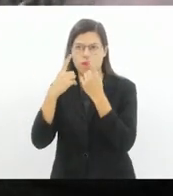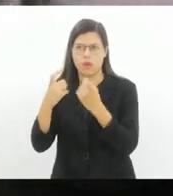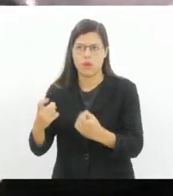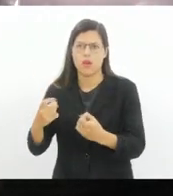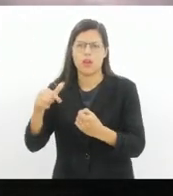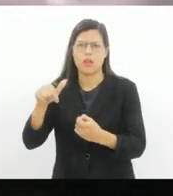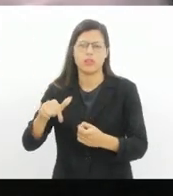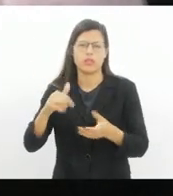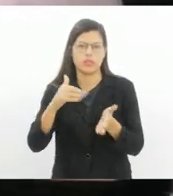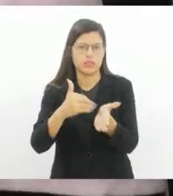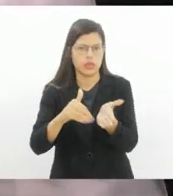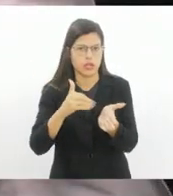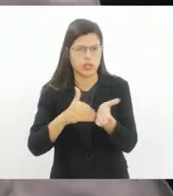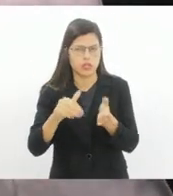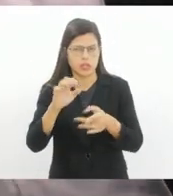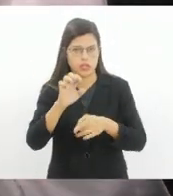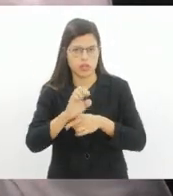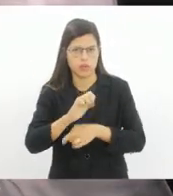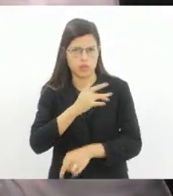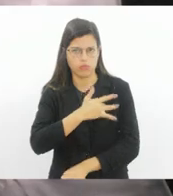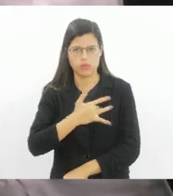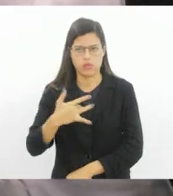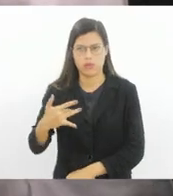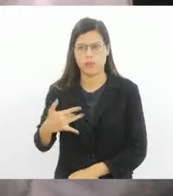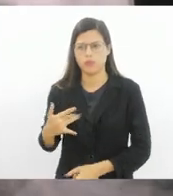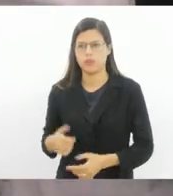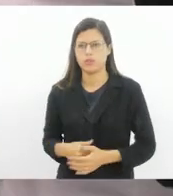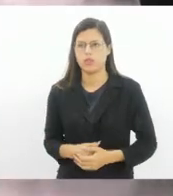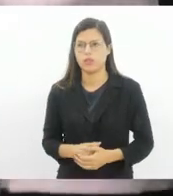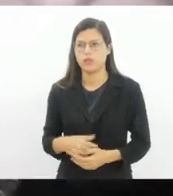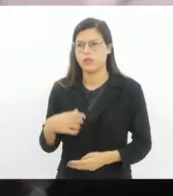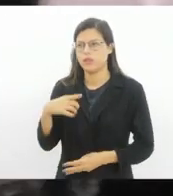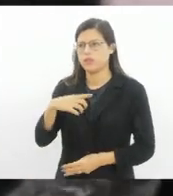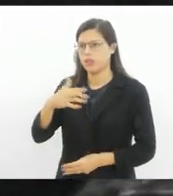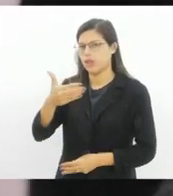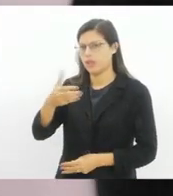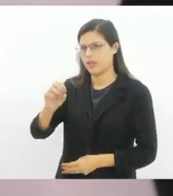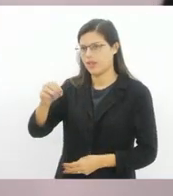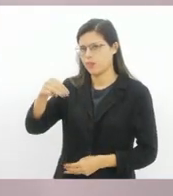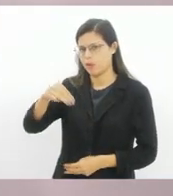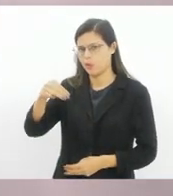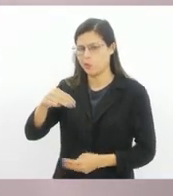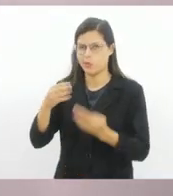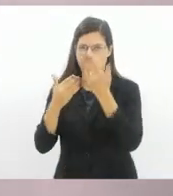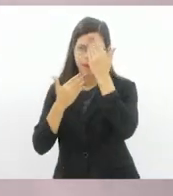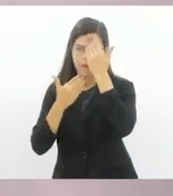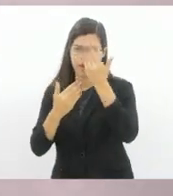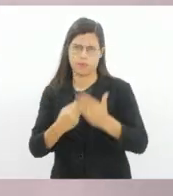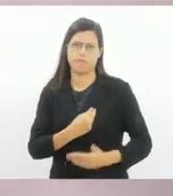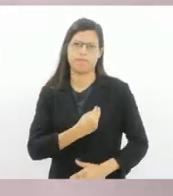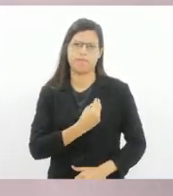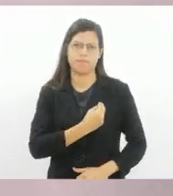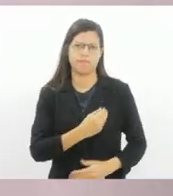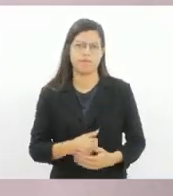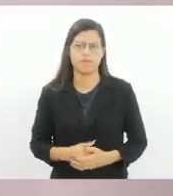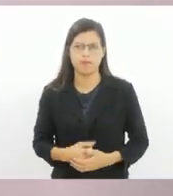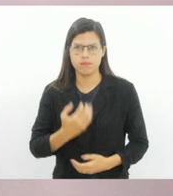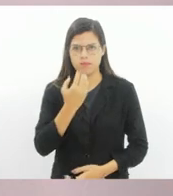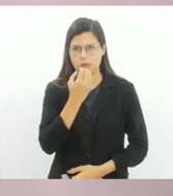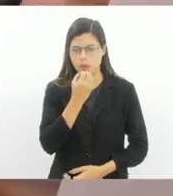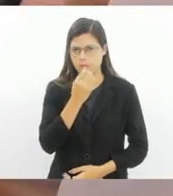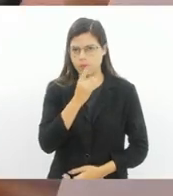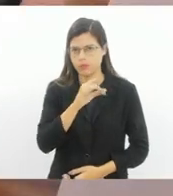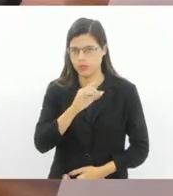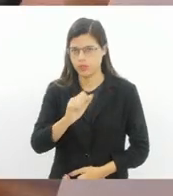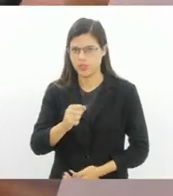Secretaria Estadual de Saúde. A senhora tem 10 minutos. Muito obrigada pela presença. Bom dia a todos